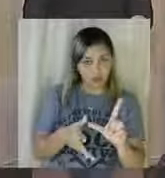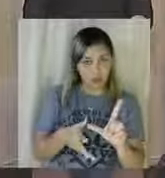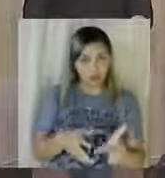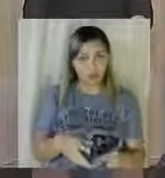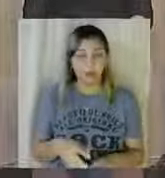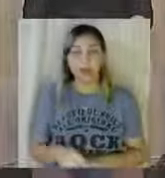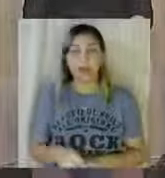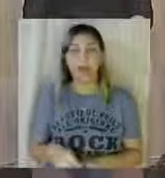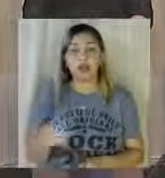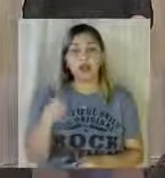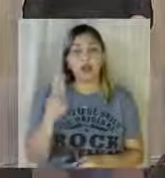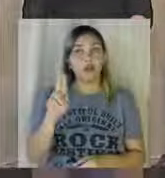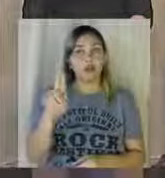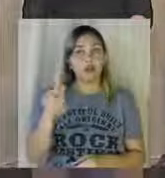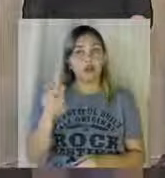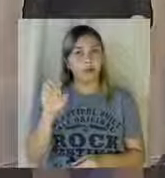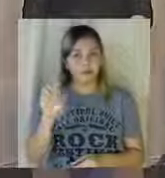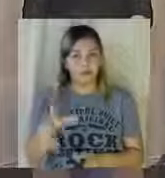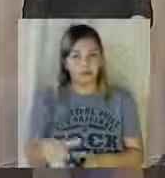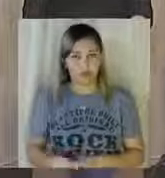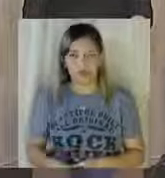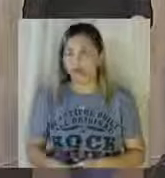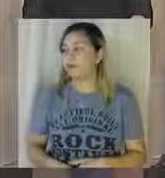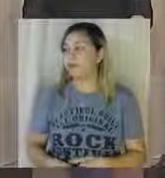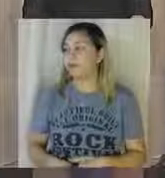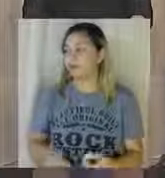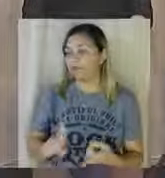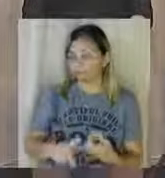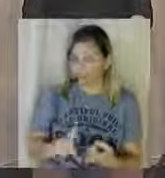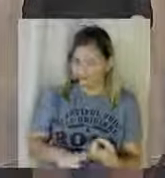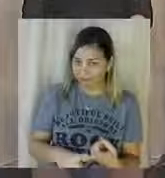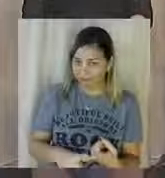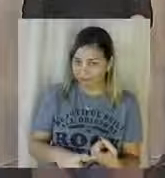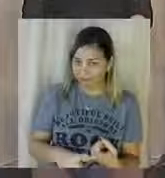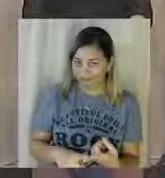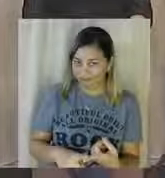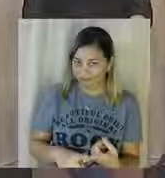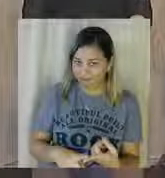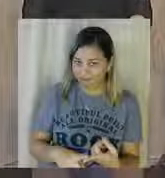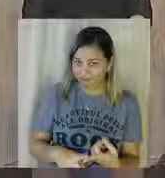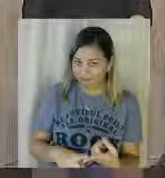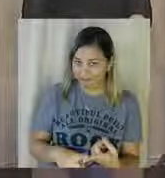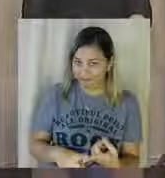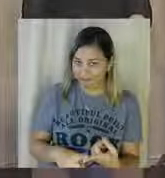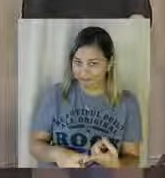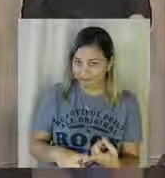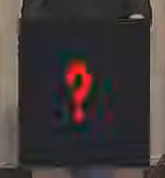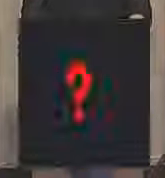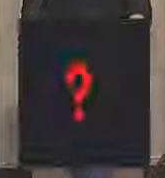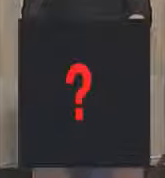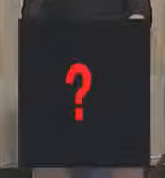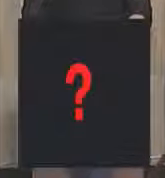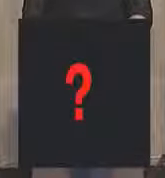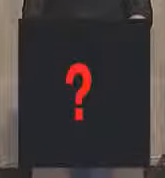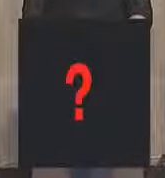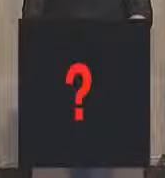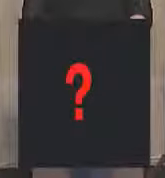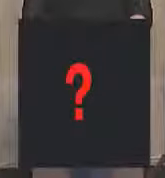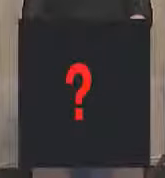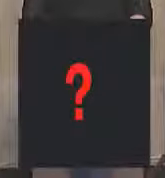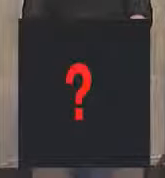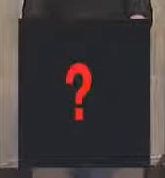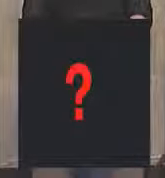Federal de Pernambuco, né? E também, não menos bela, também conosco, a